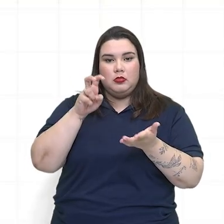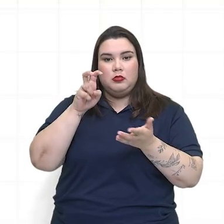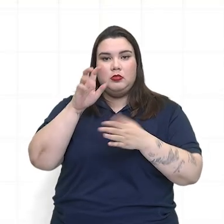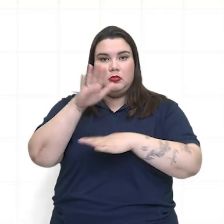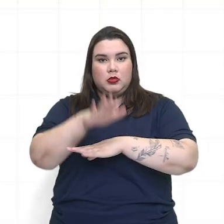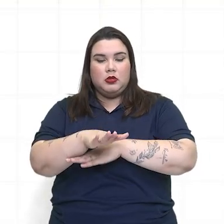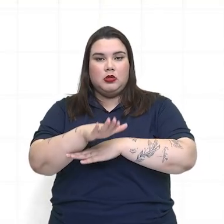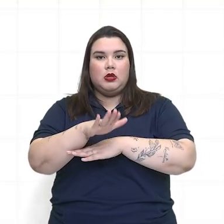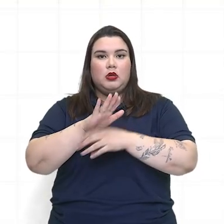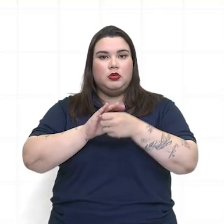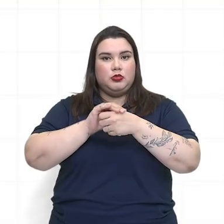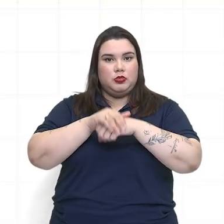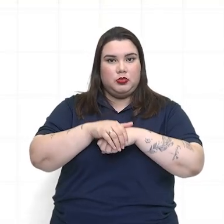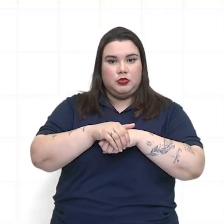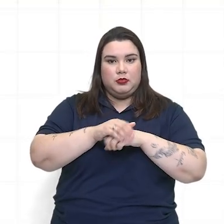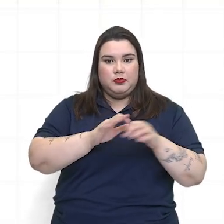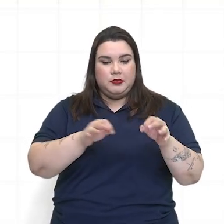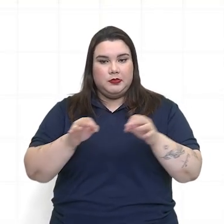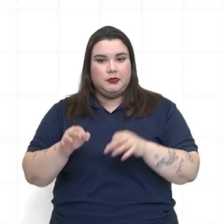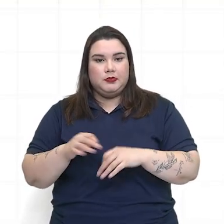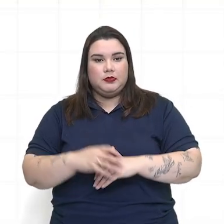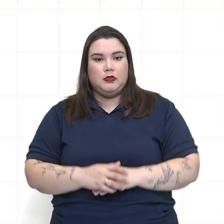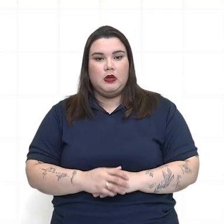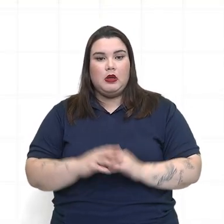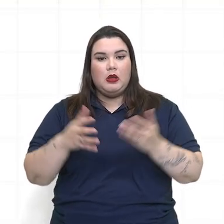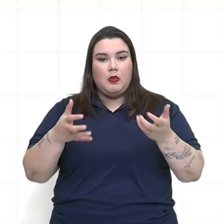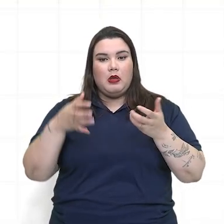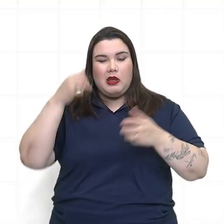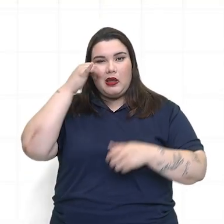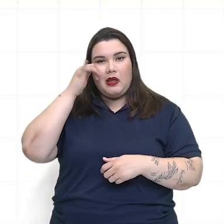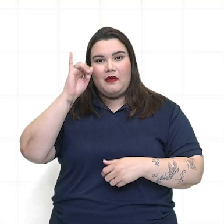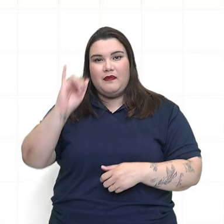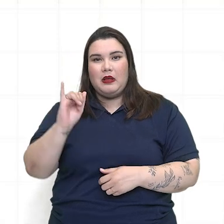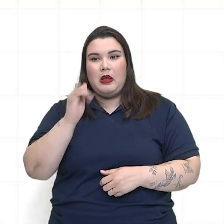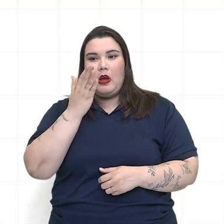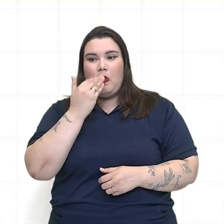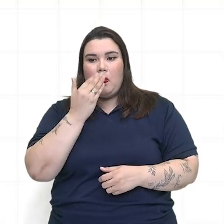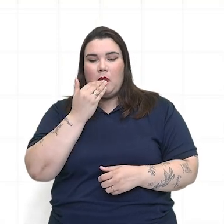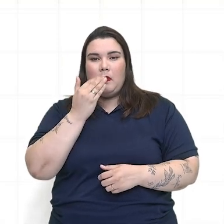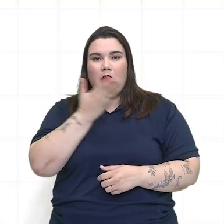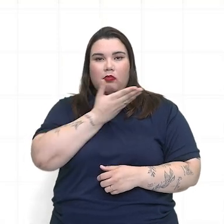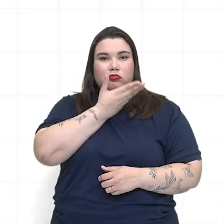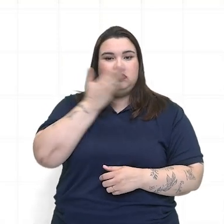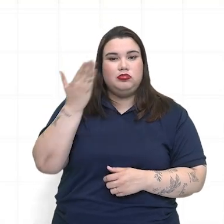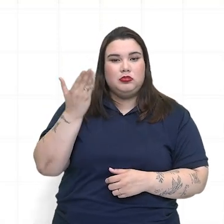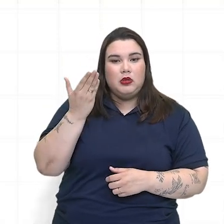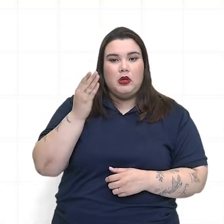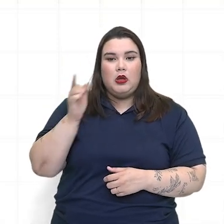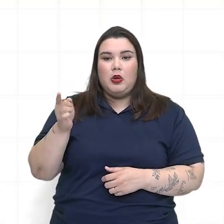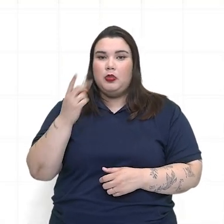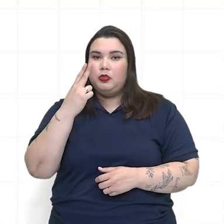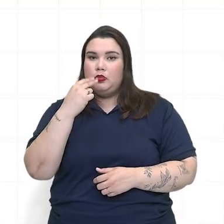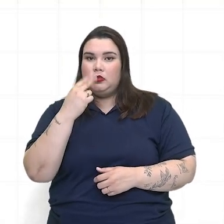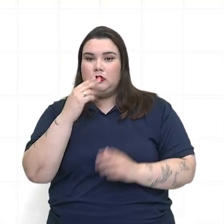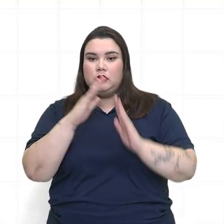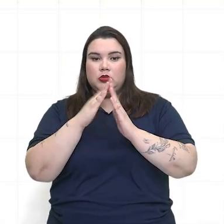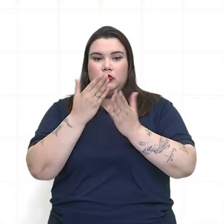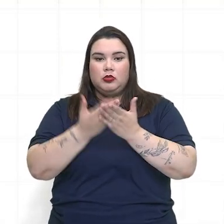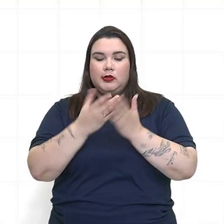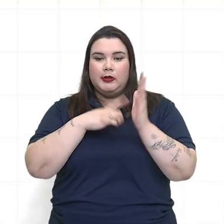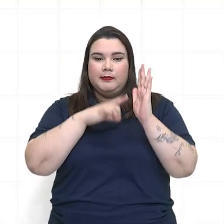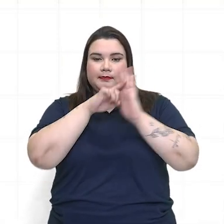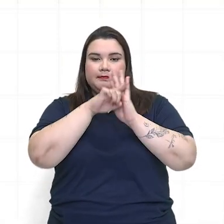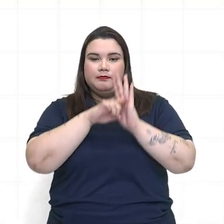seus 3 turnos, né? A fim de evitar desperdício, a nutricionista da escola realizou